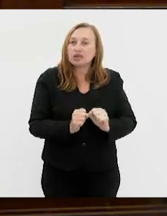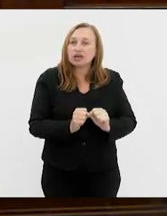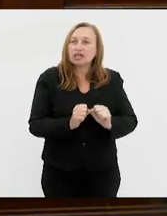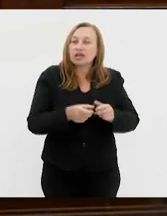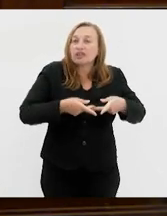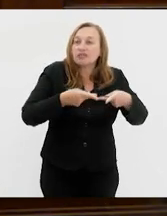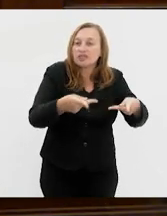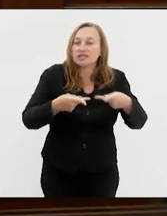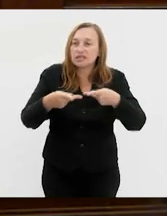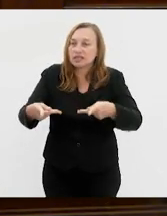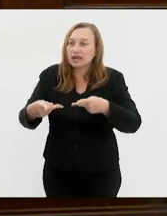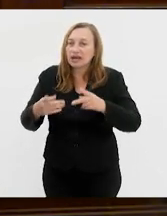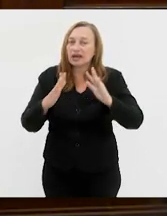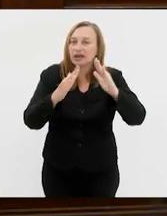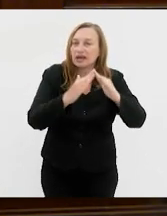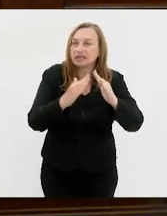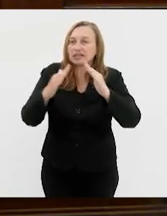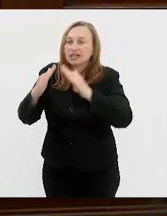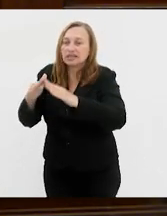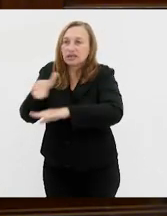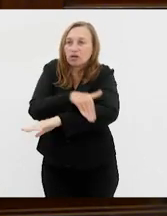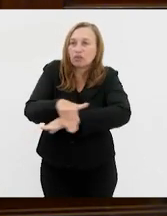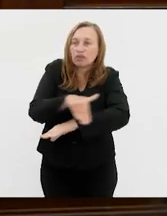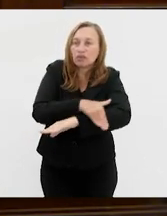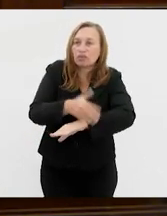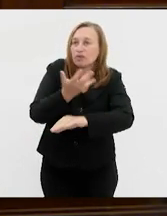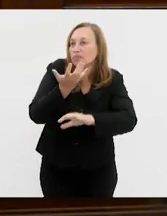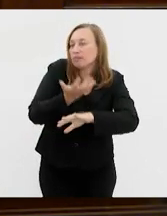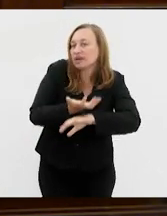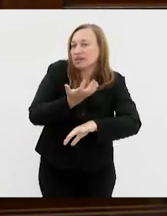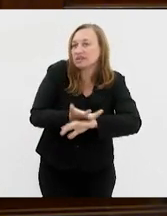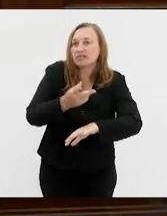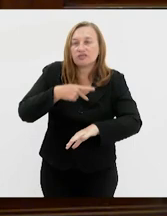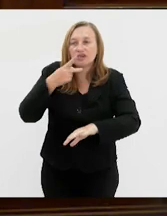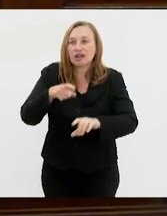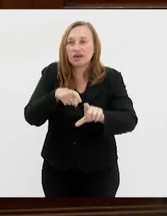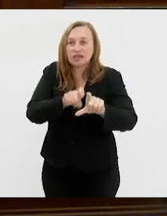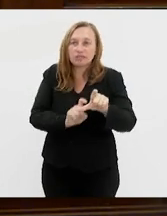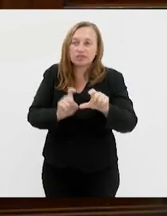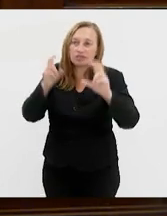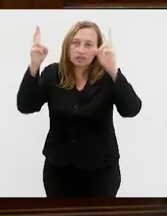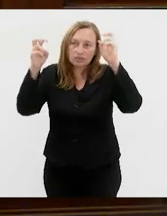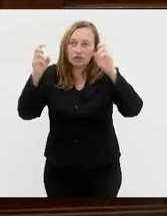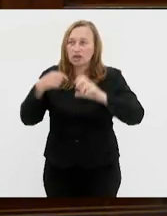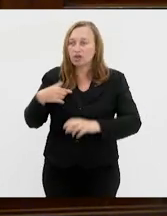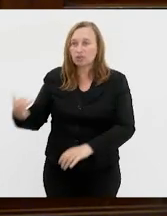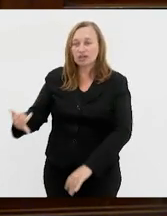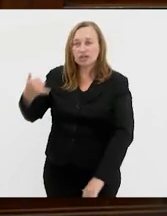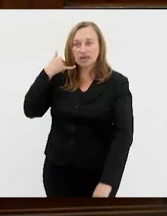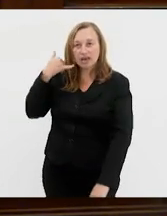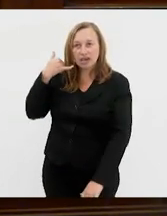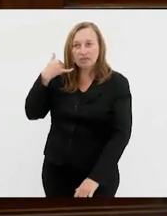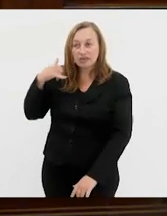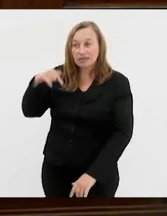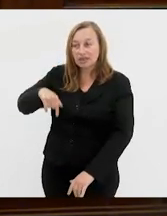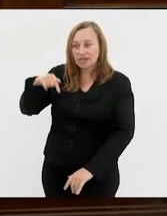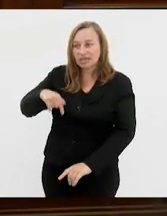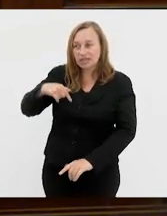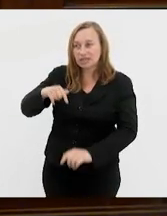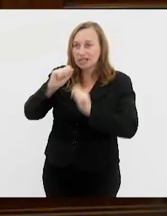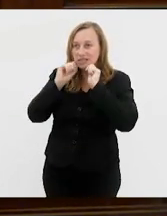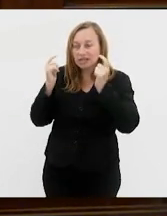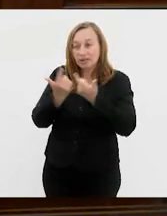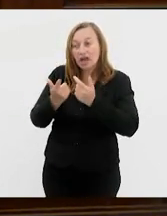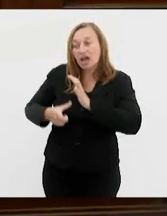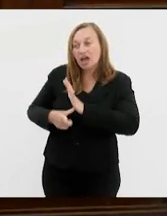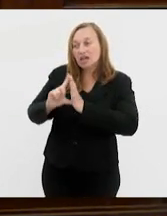de praça em praça, poder falarmos sobre a emancipação. E eu ligava para ele, às vezes, daqui da Assembleia, que o tio era deputado, a gente